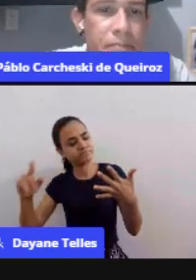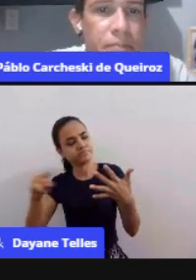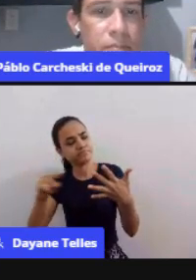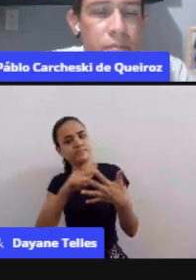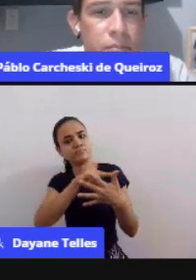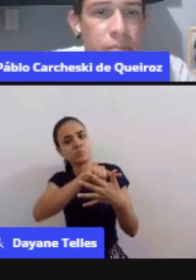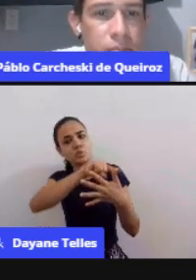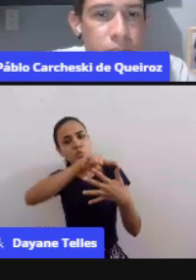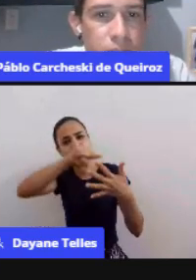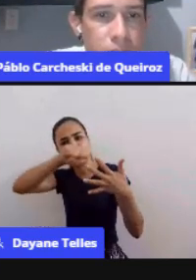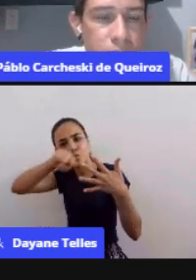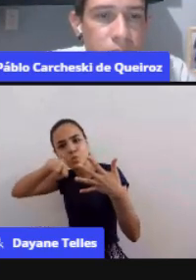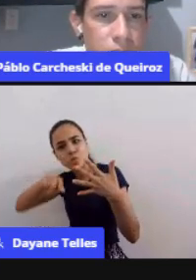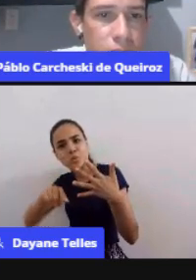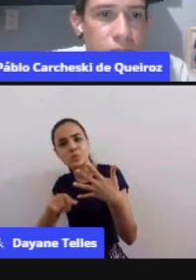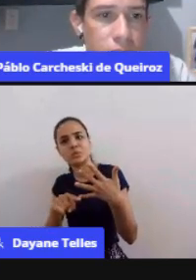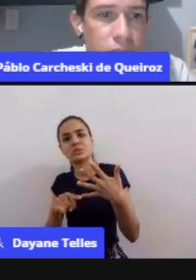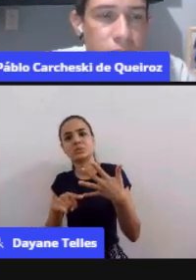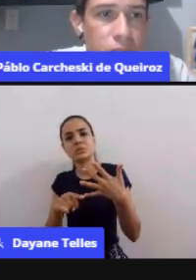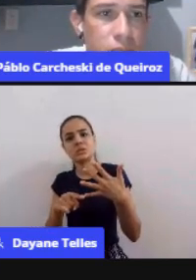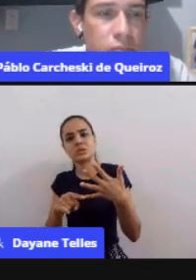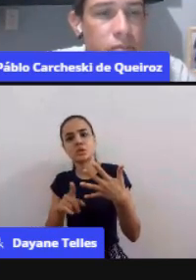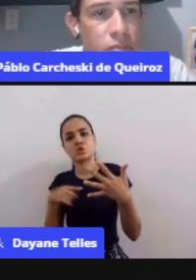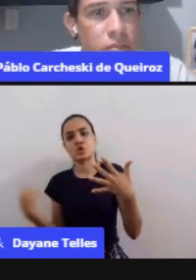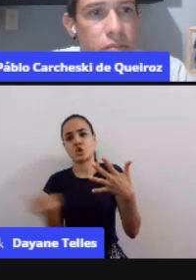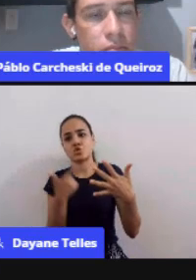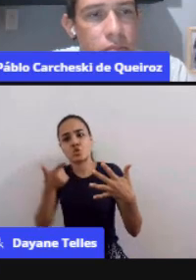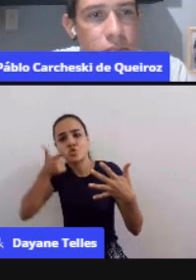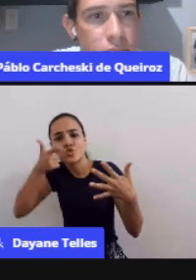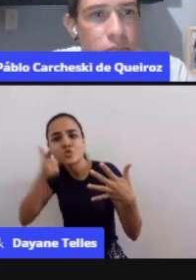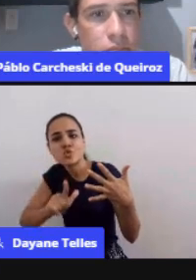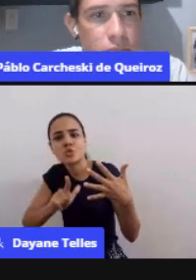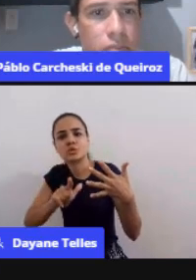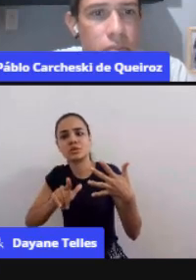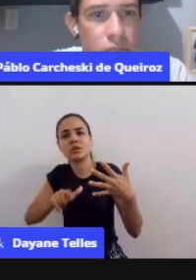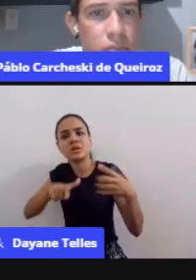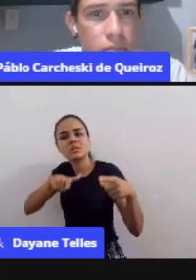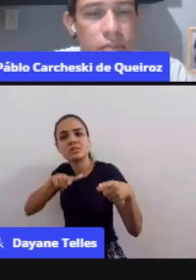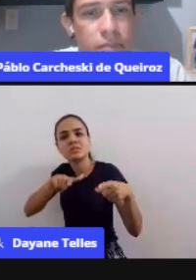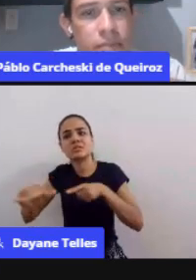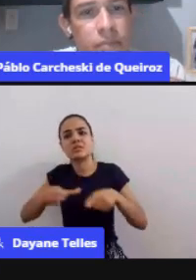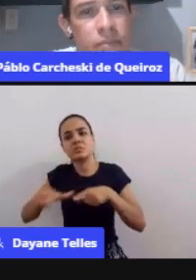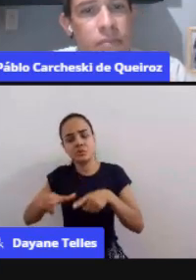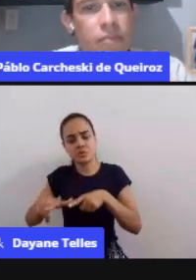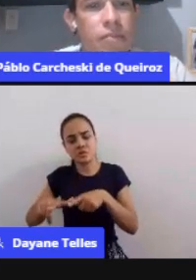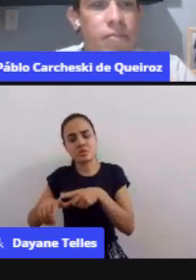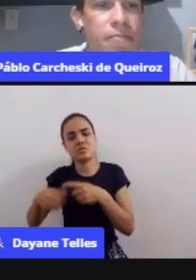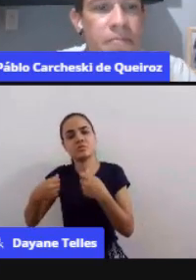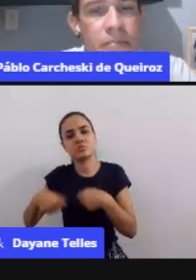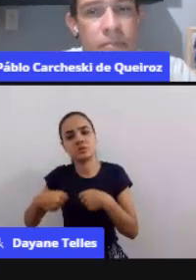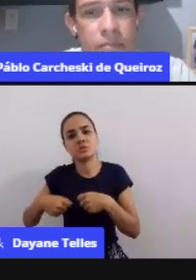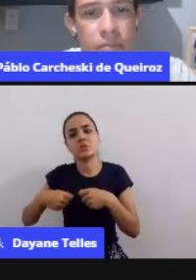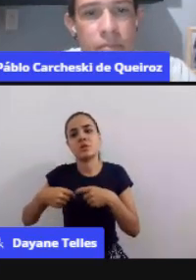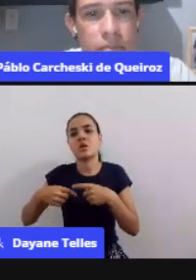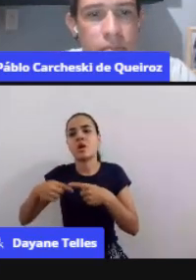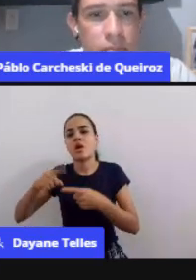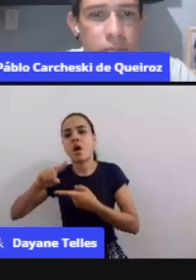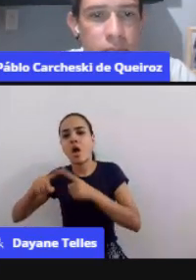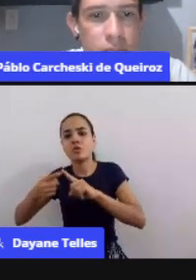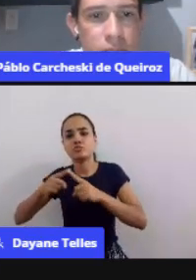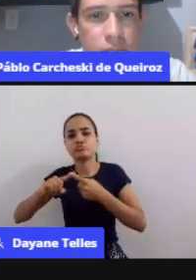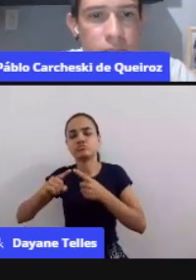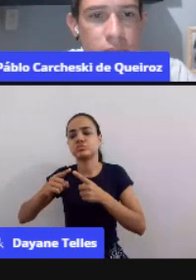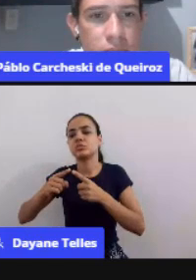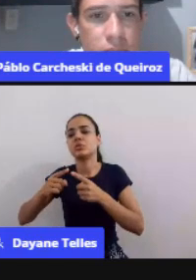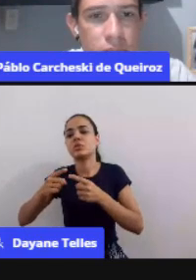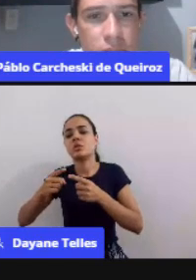diversos fatores, existem algumas articulações que se fazem necessárias, talvez até no momento de planejamento dessa atividade,